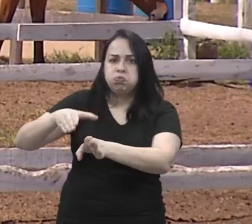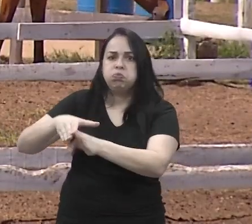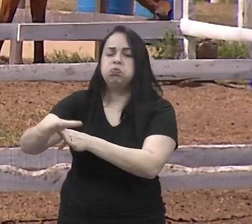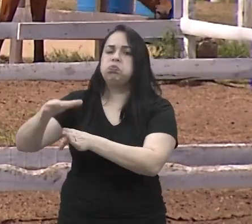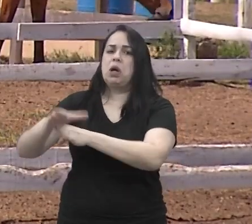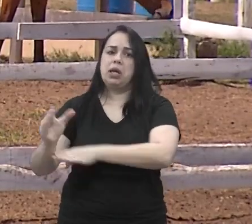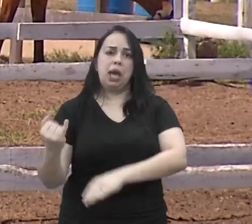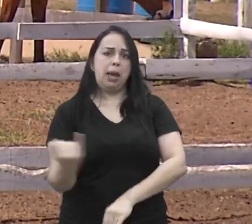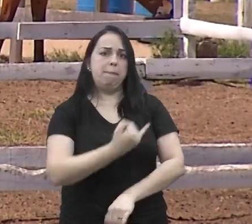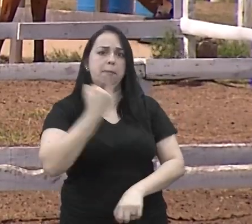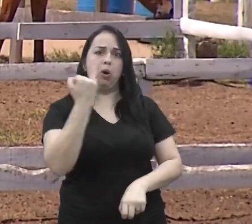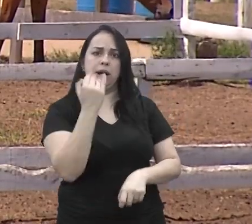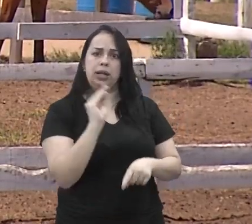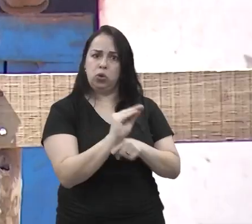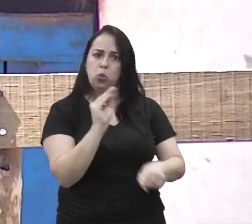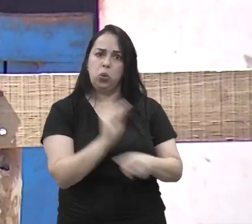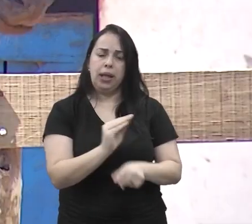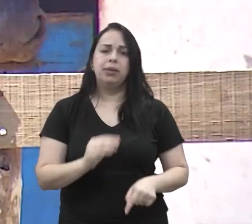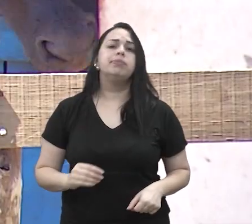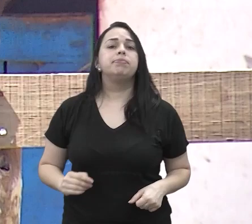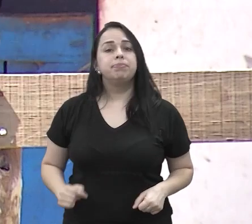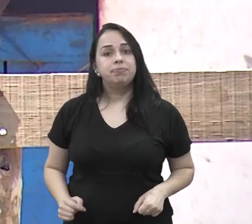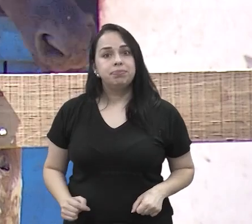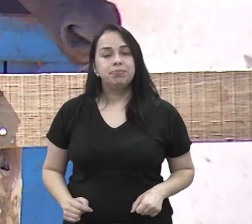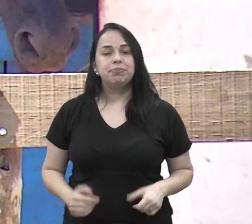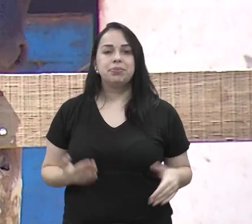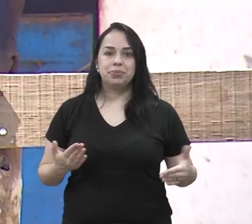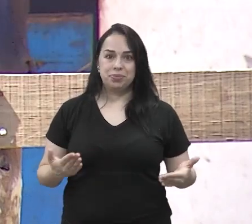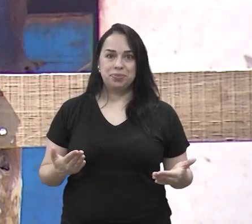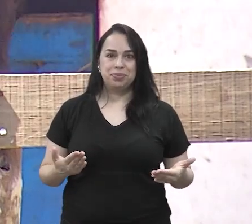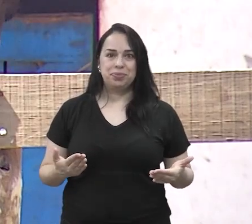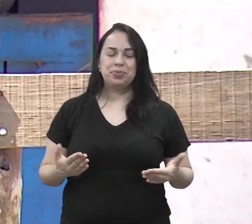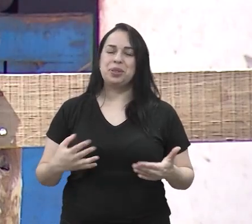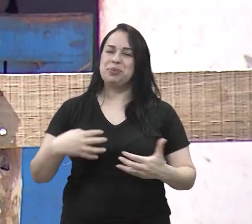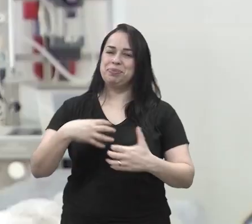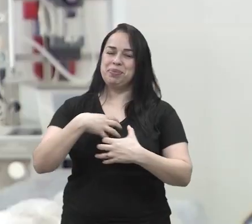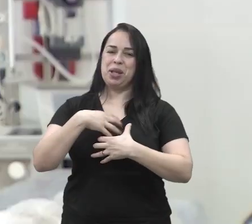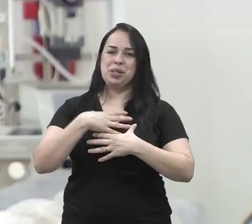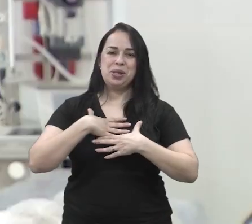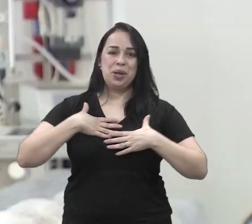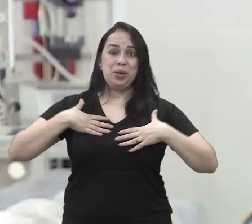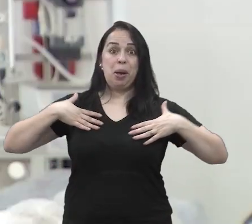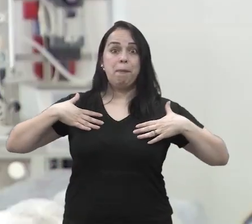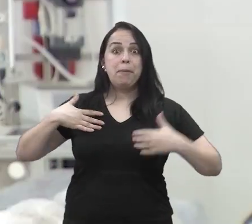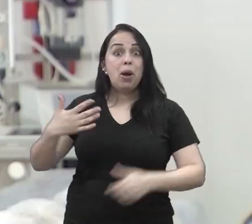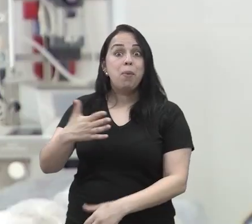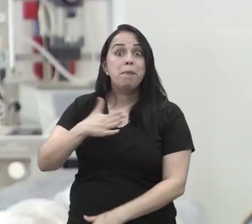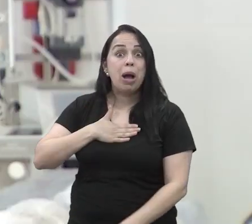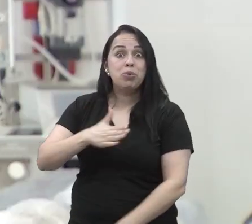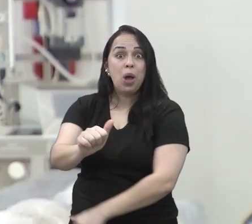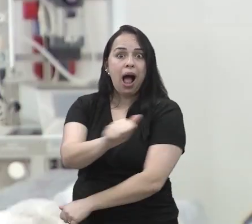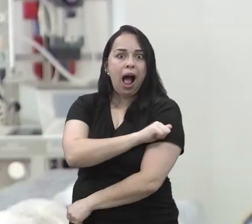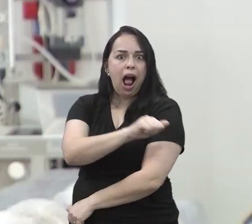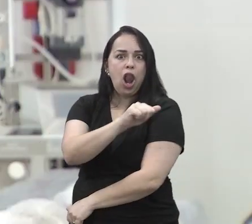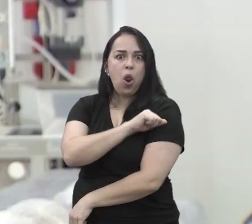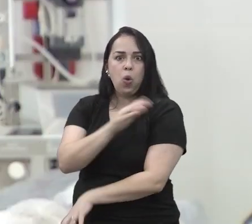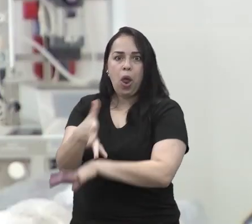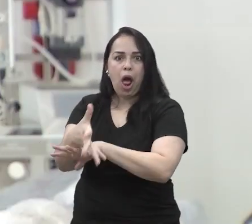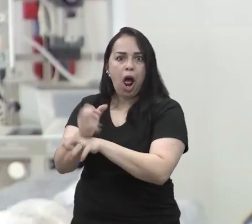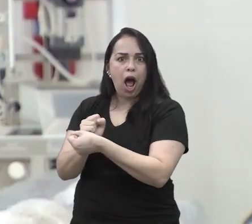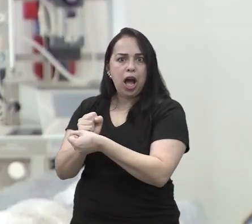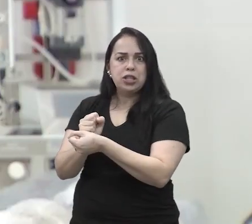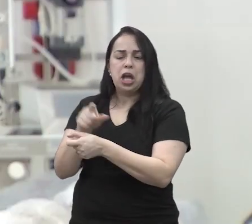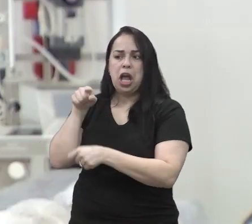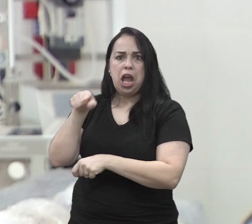a população sobre os cuidados essenciais durante essas atividades. Eu tenho muito orgulho que os meus